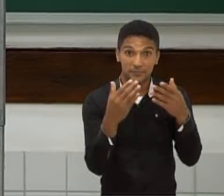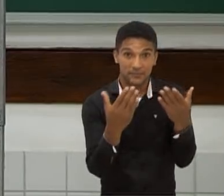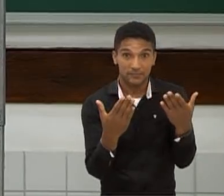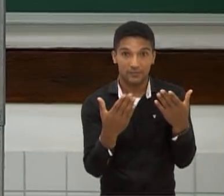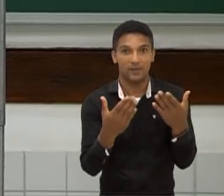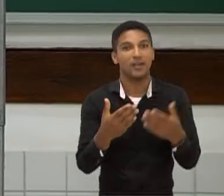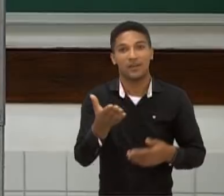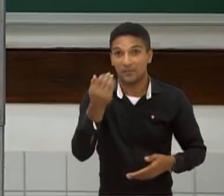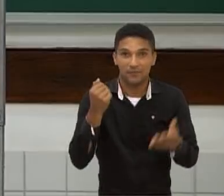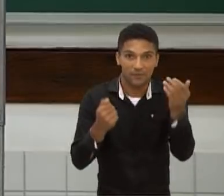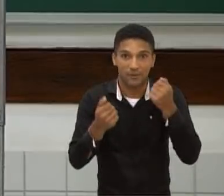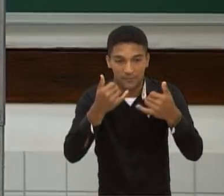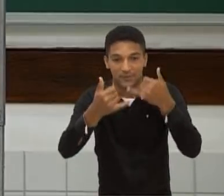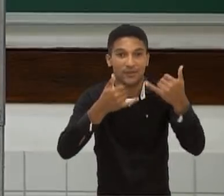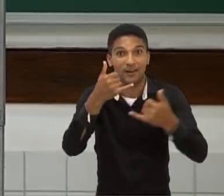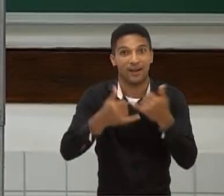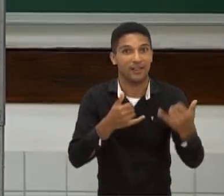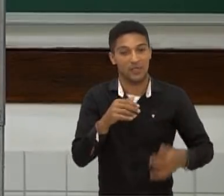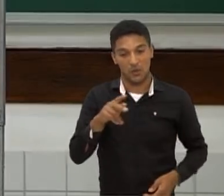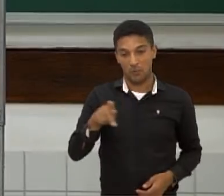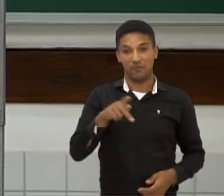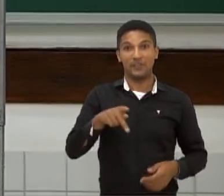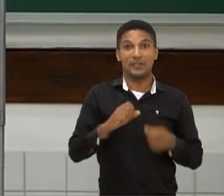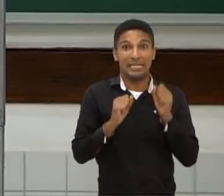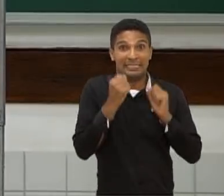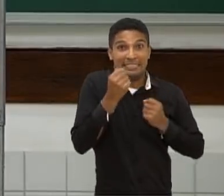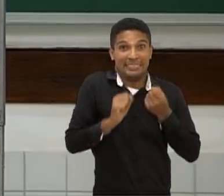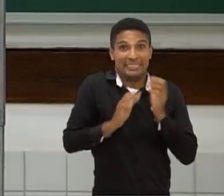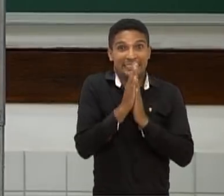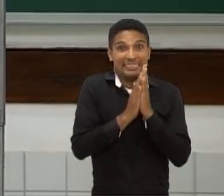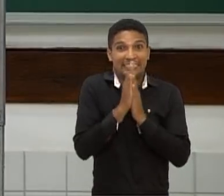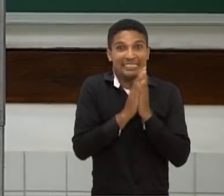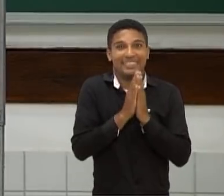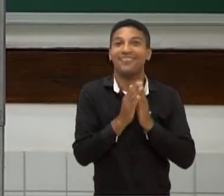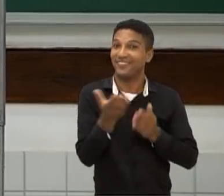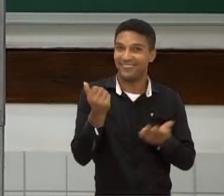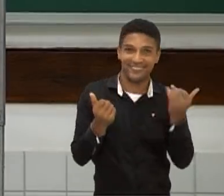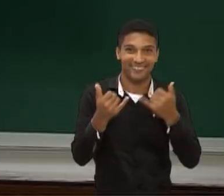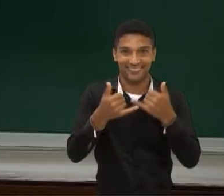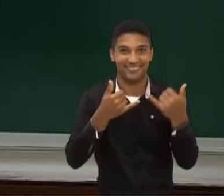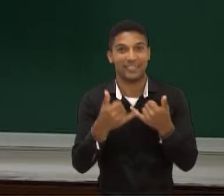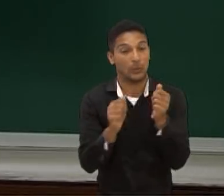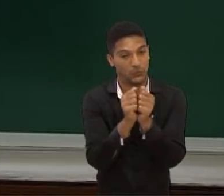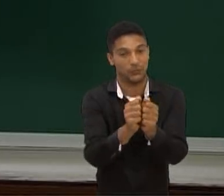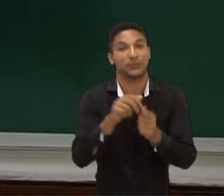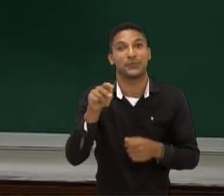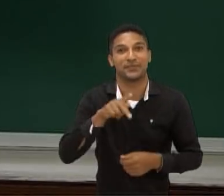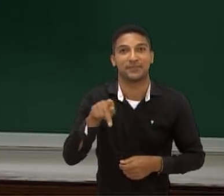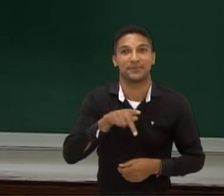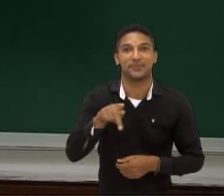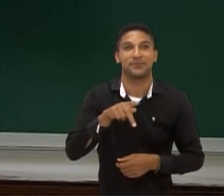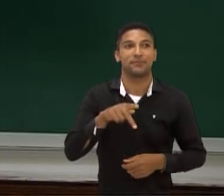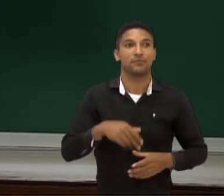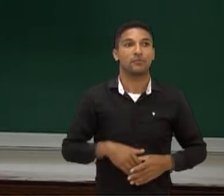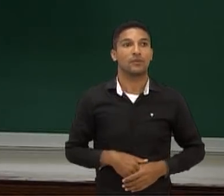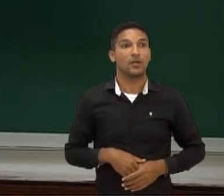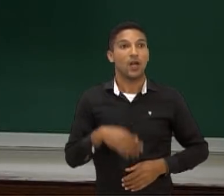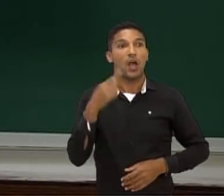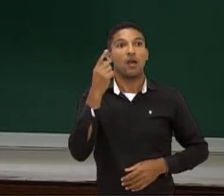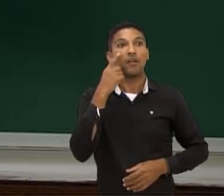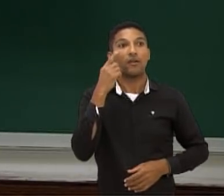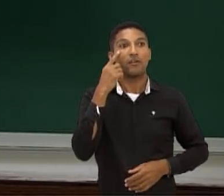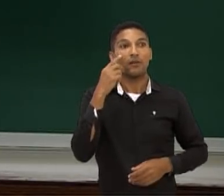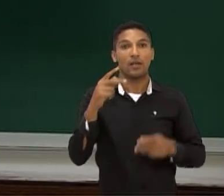Então, bora lá jogar, pessoal. A professora tá ansiosa aqui. Então, acompanhe aqui com a professora. Olha só, qual é o comprimento da